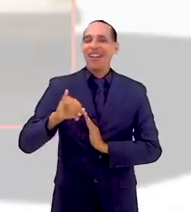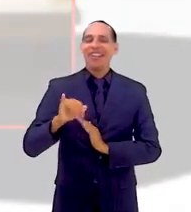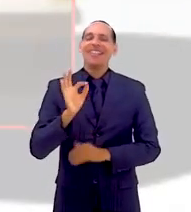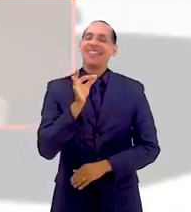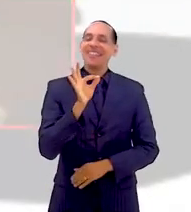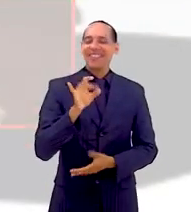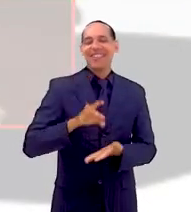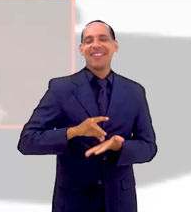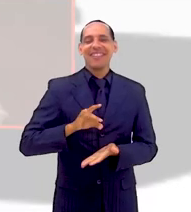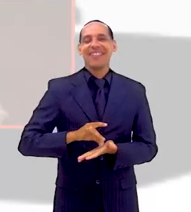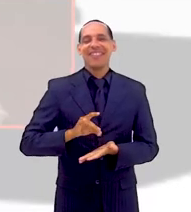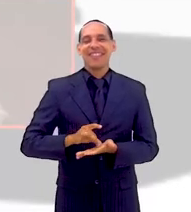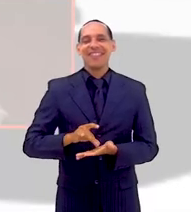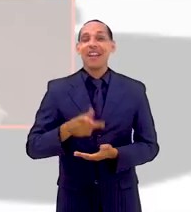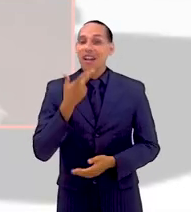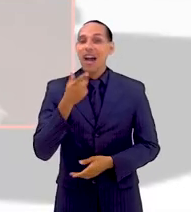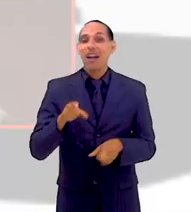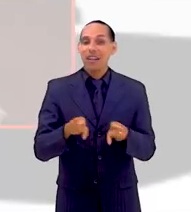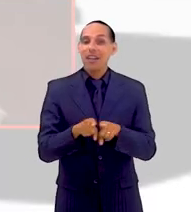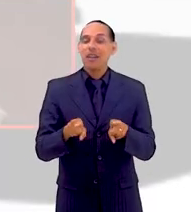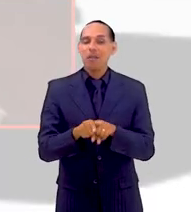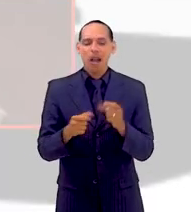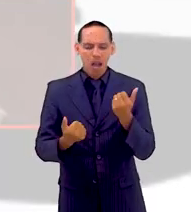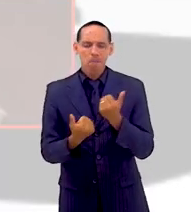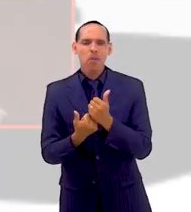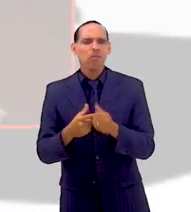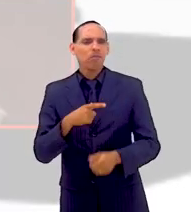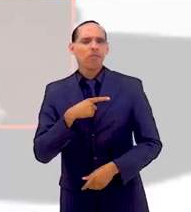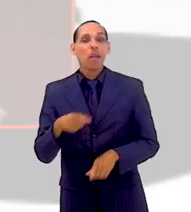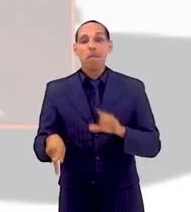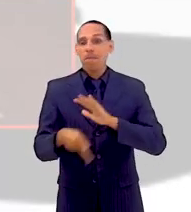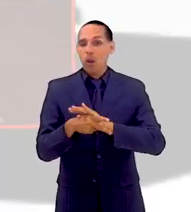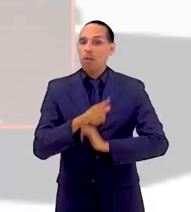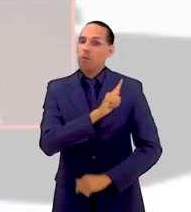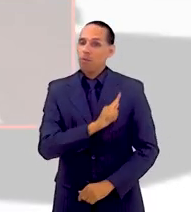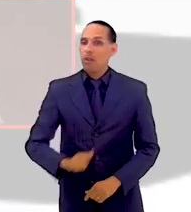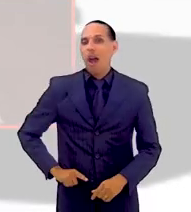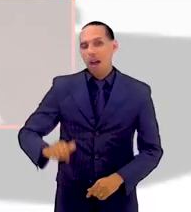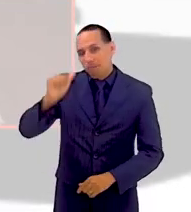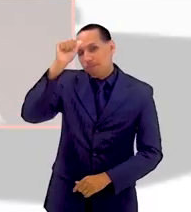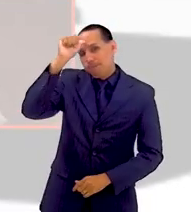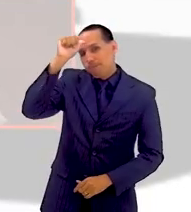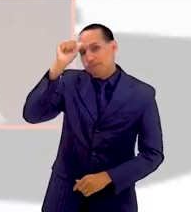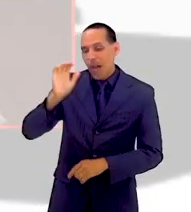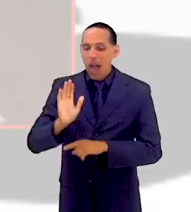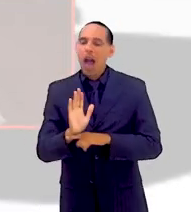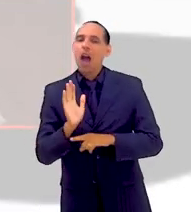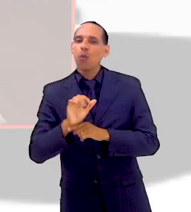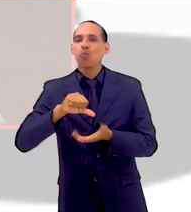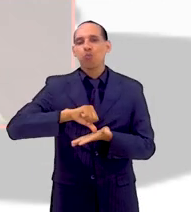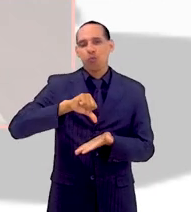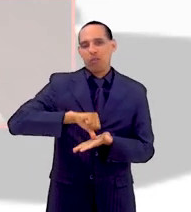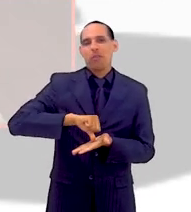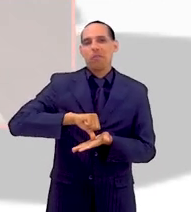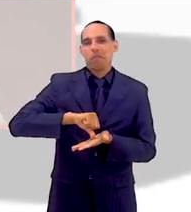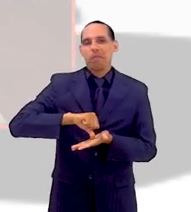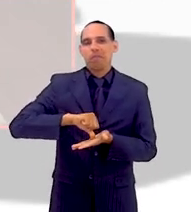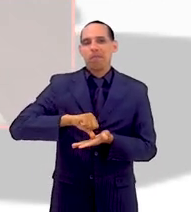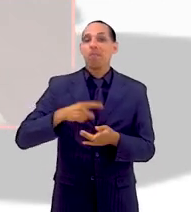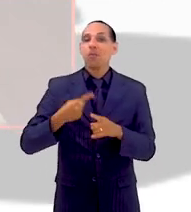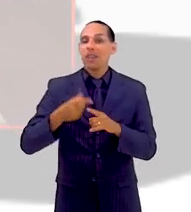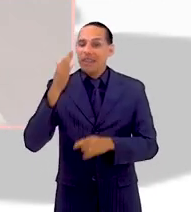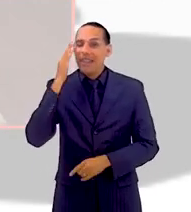É verdade, é verdade. Eu sinto também o grande apoio que o nosso governador Cláudio Castro deu ao setor, percebeu